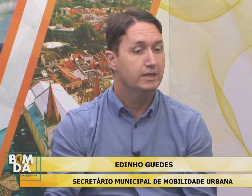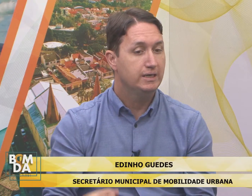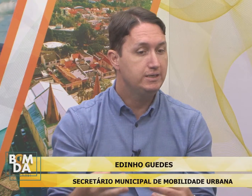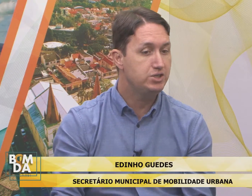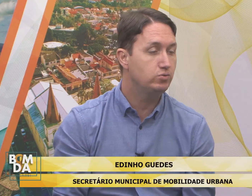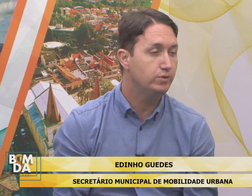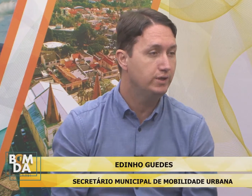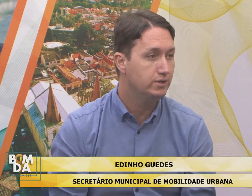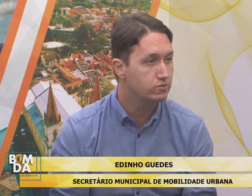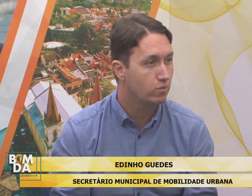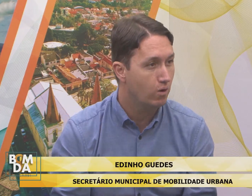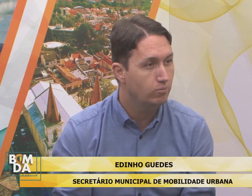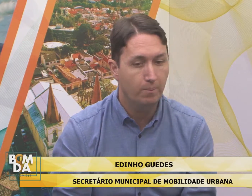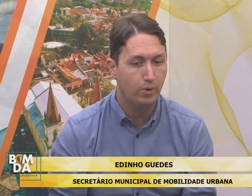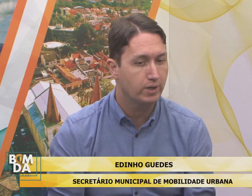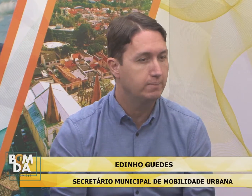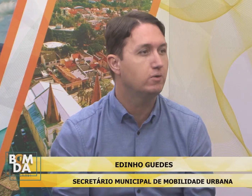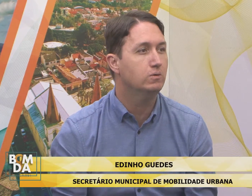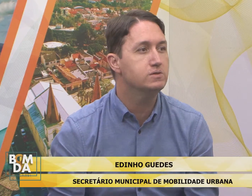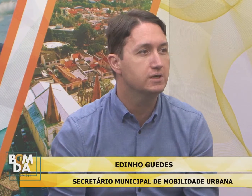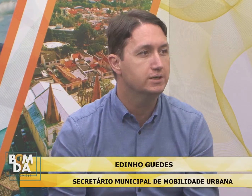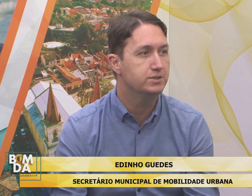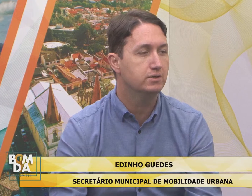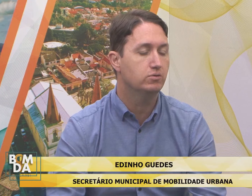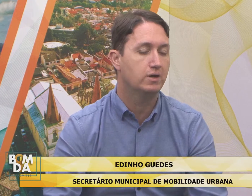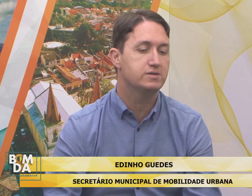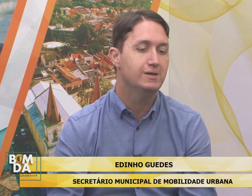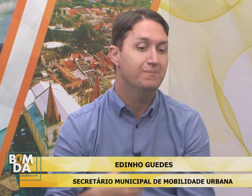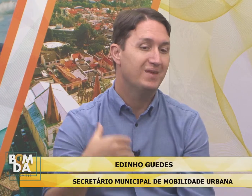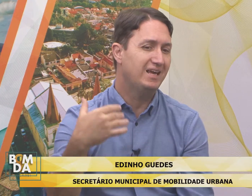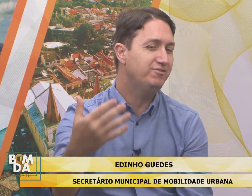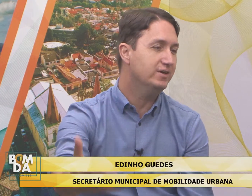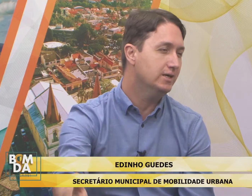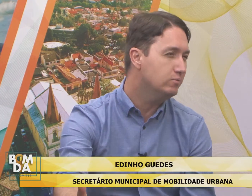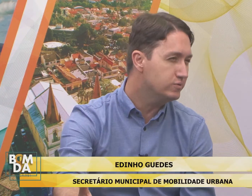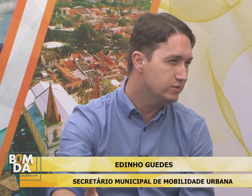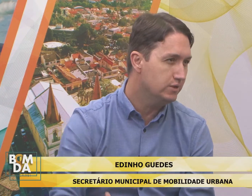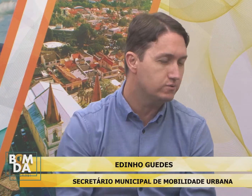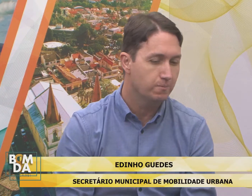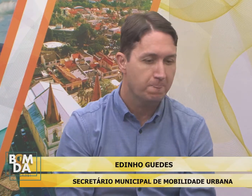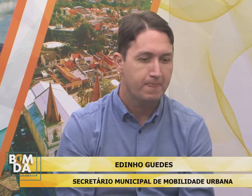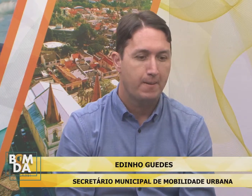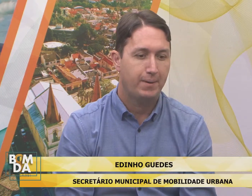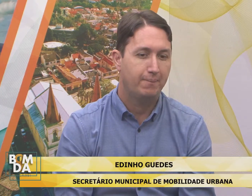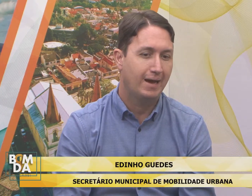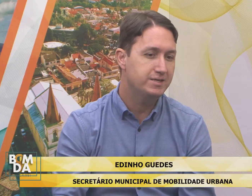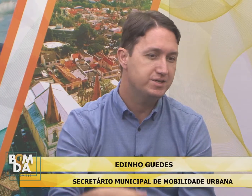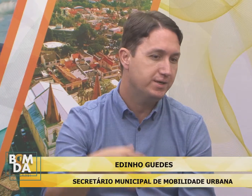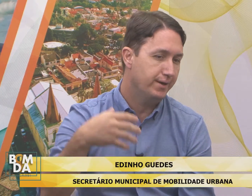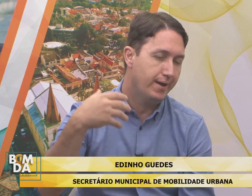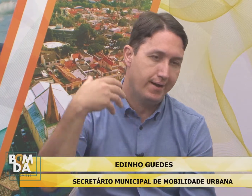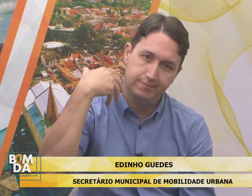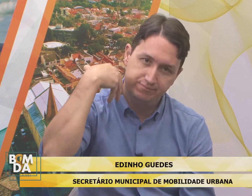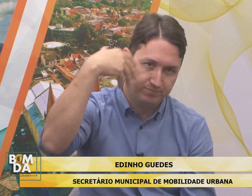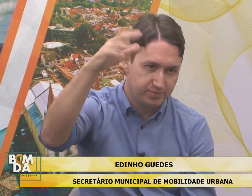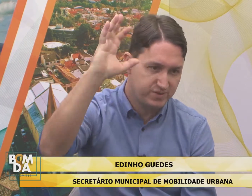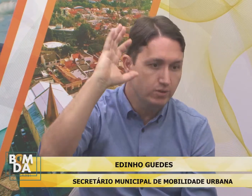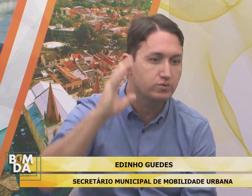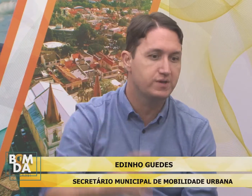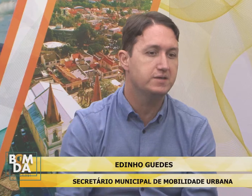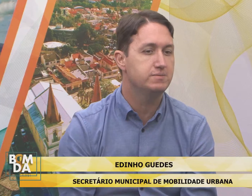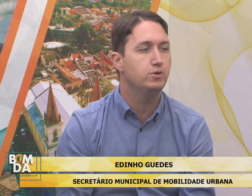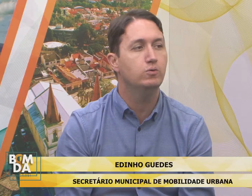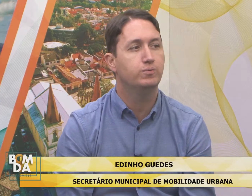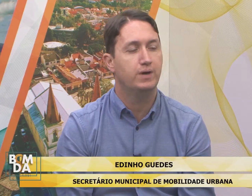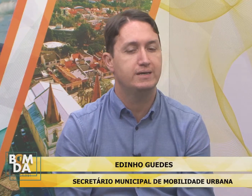secretário, instituí isso como um programa constante. Então nós enviamos isso para mais de